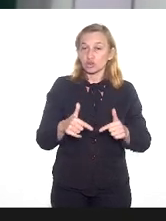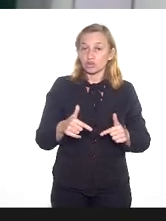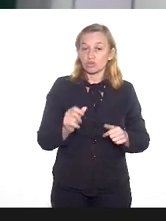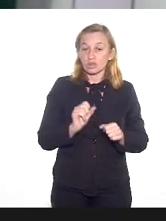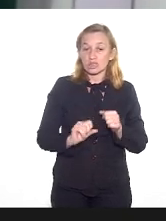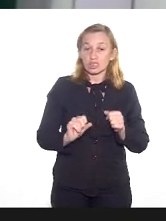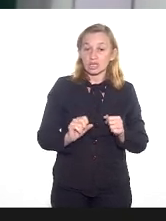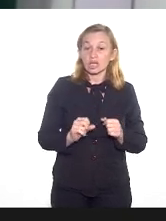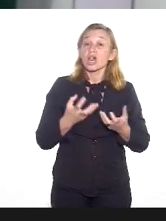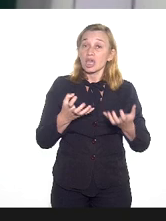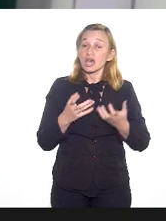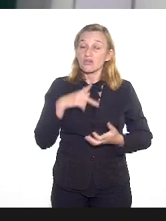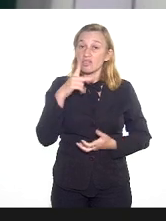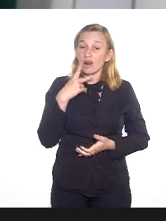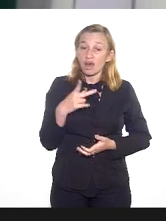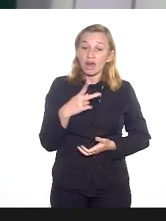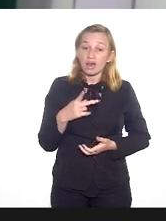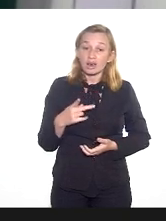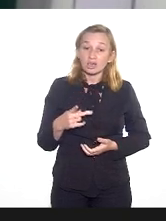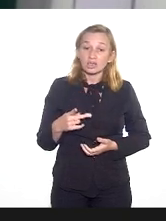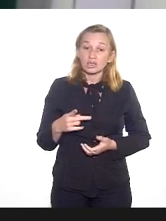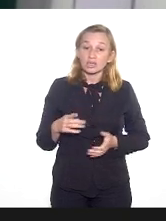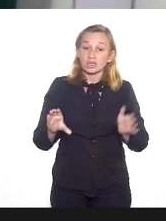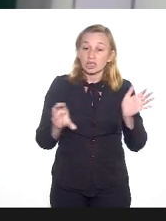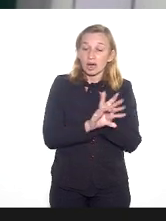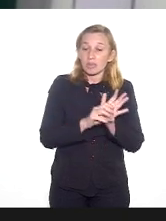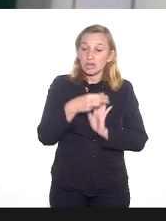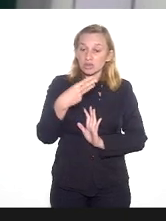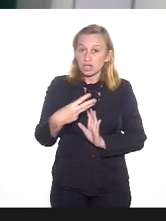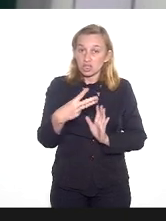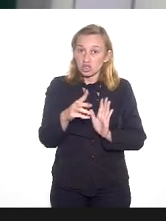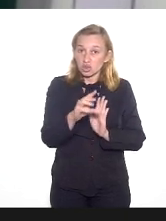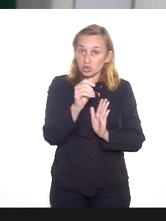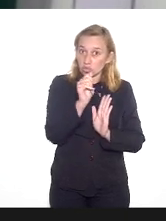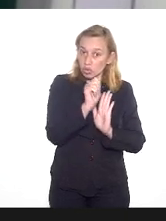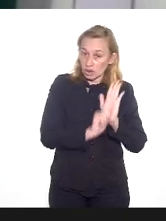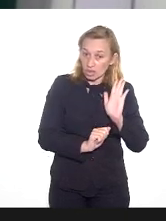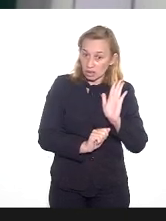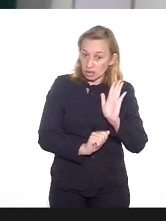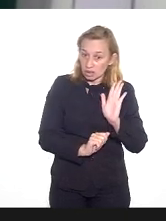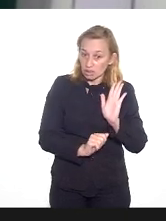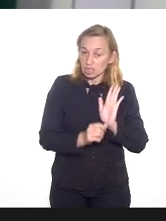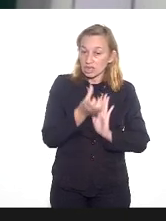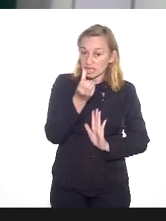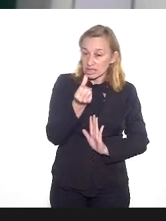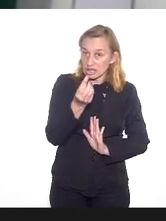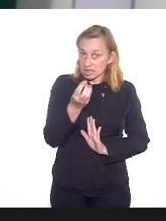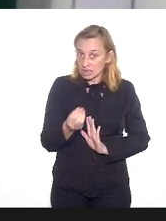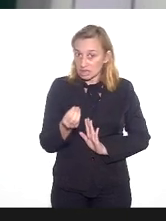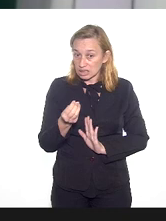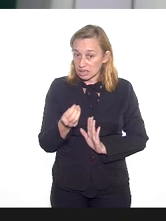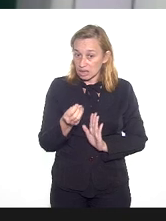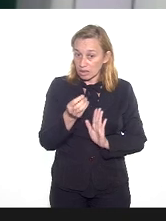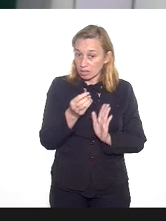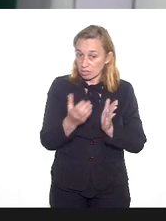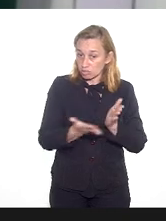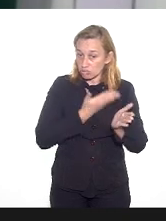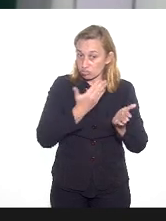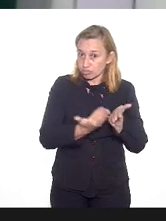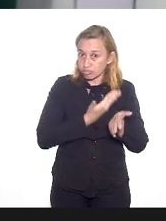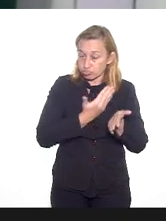né, mas eu quero ressaltar que o capítulo 3 do relatório, com cerca de 60 páginas, é um capítulo